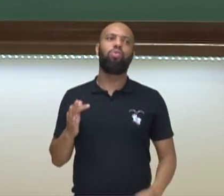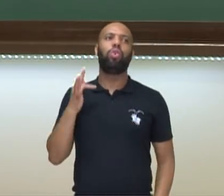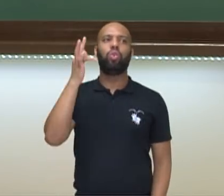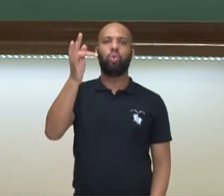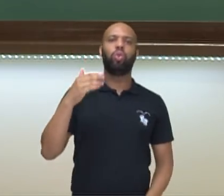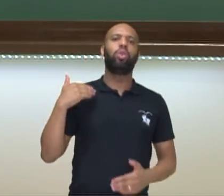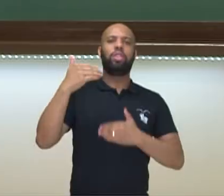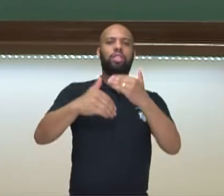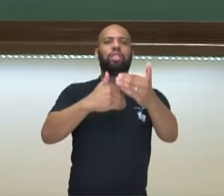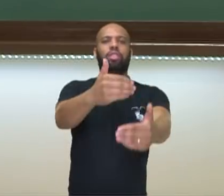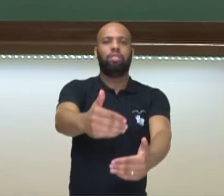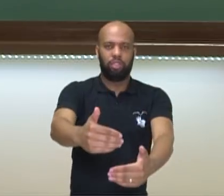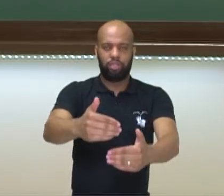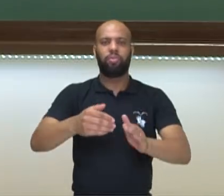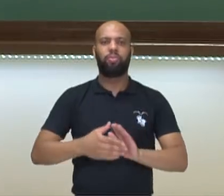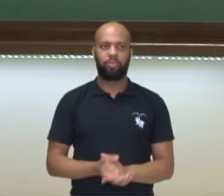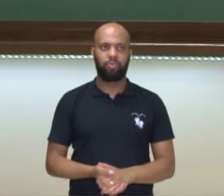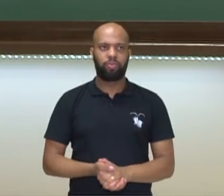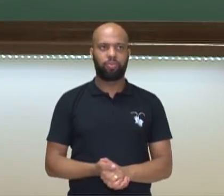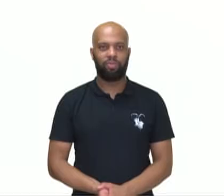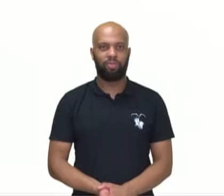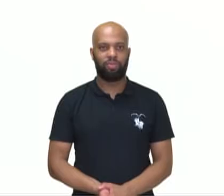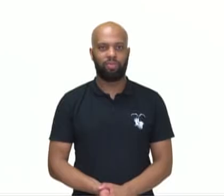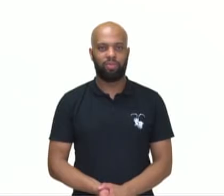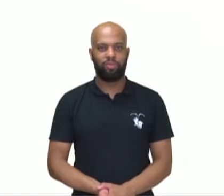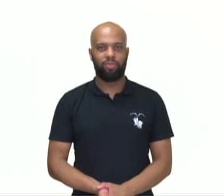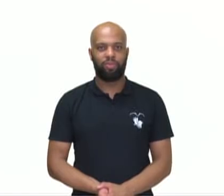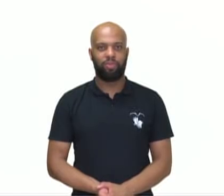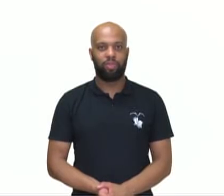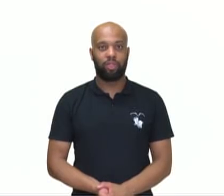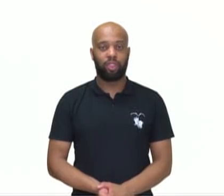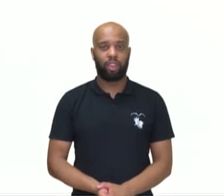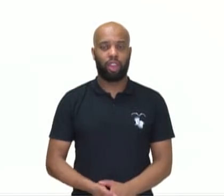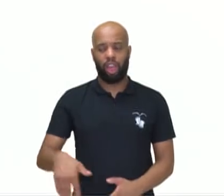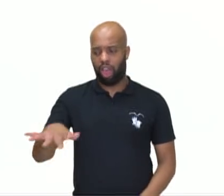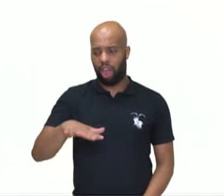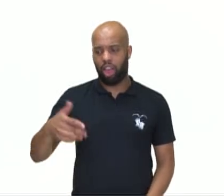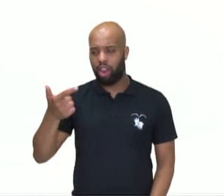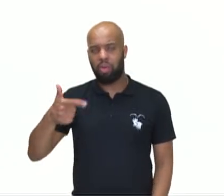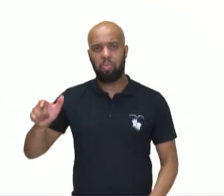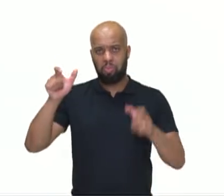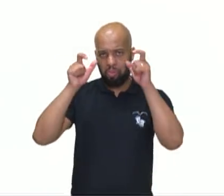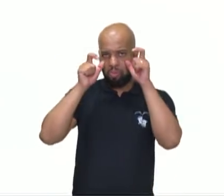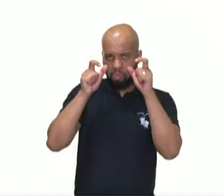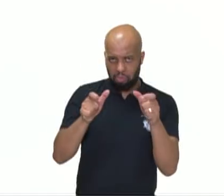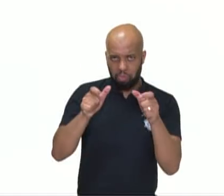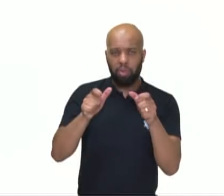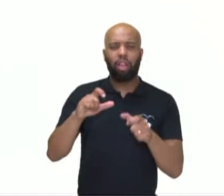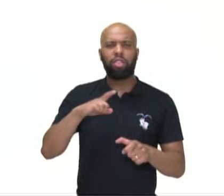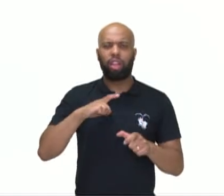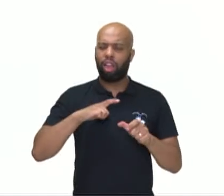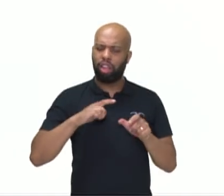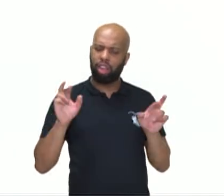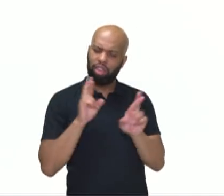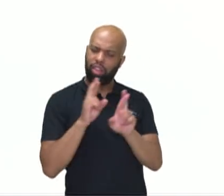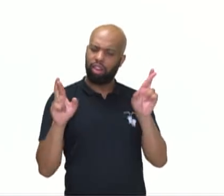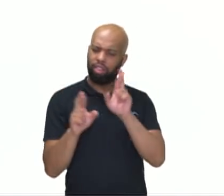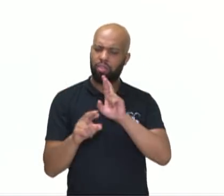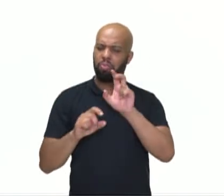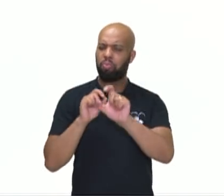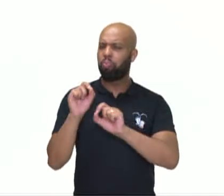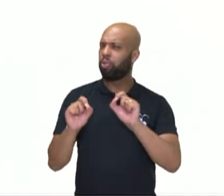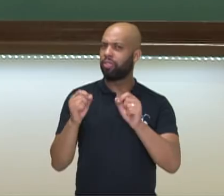desenvolver agora ao longo dos anos. Outra área muito interessante e que tem a ver com a nossa